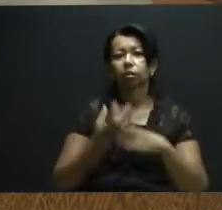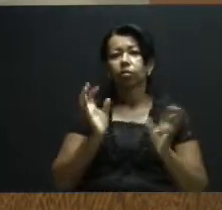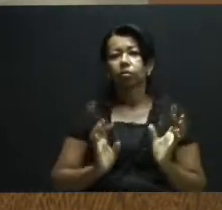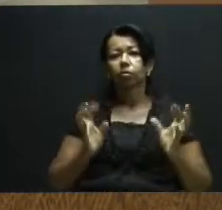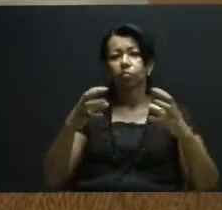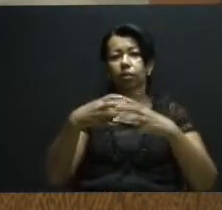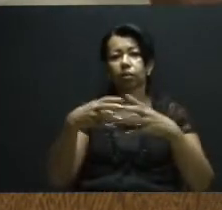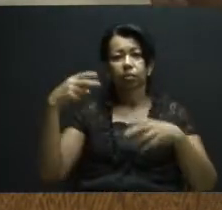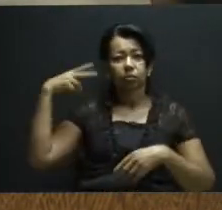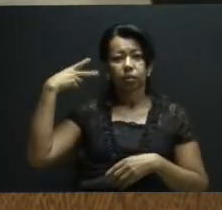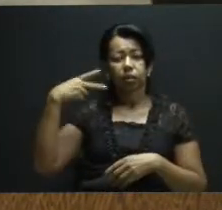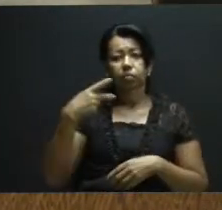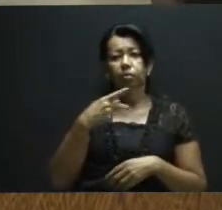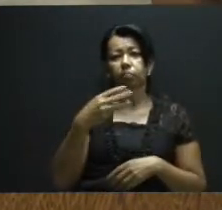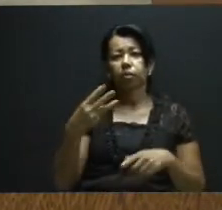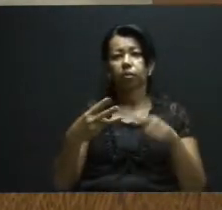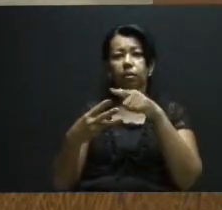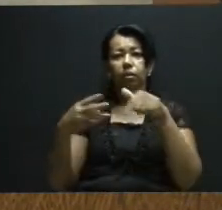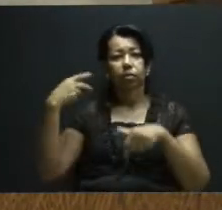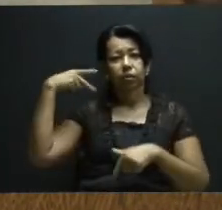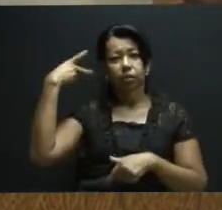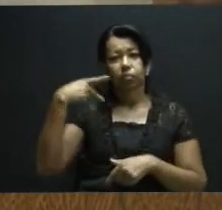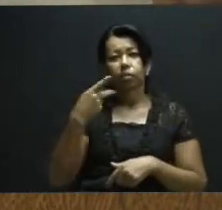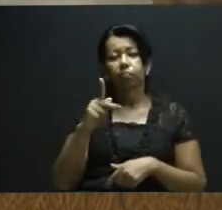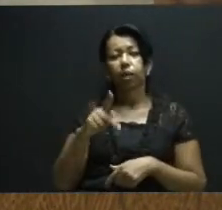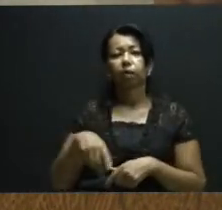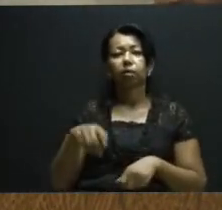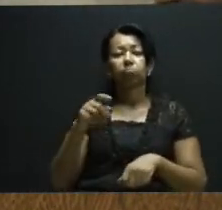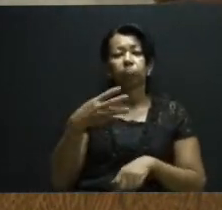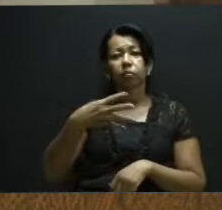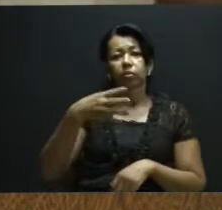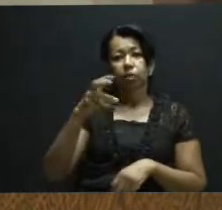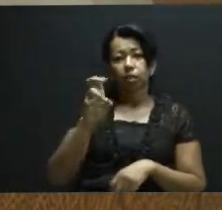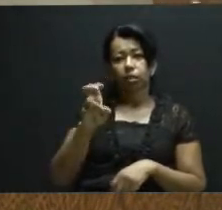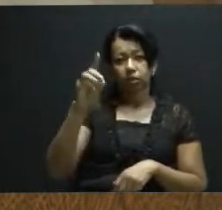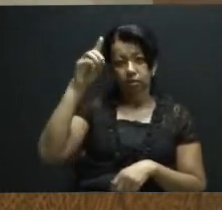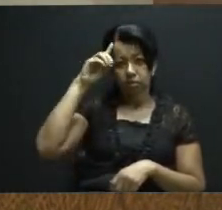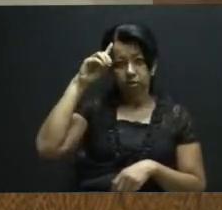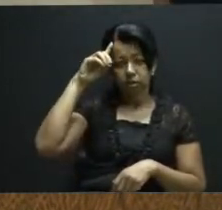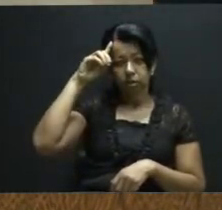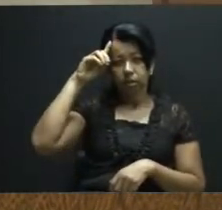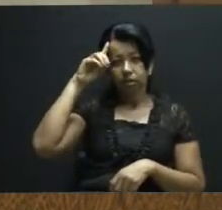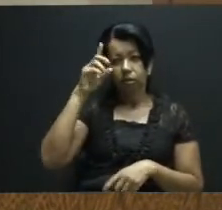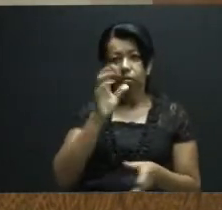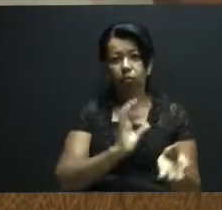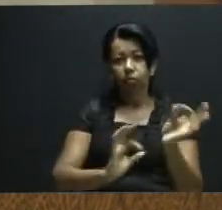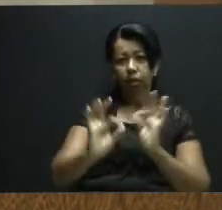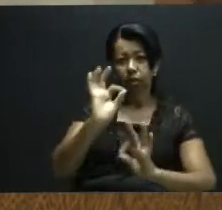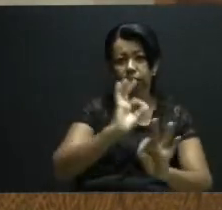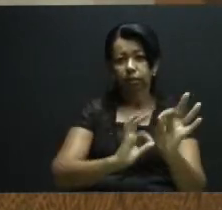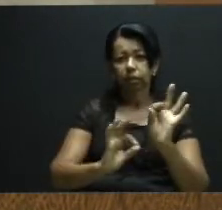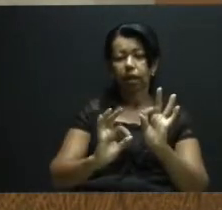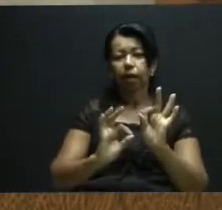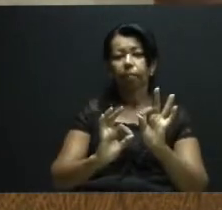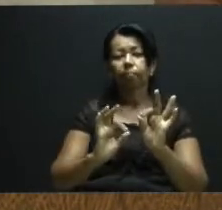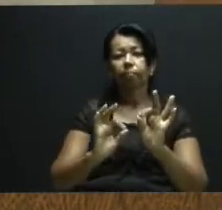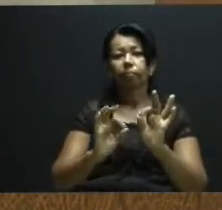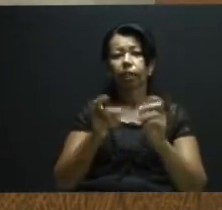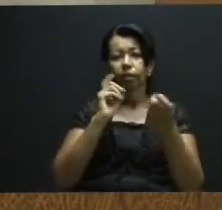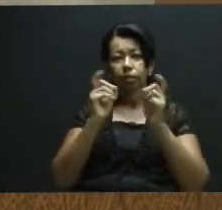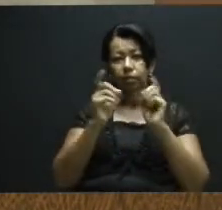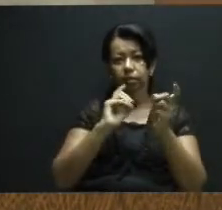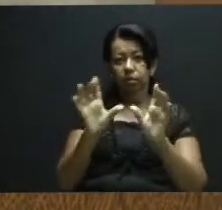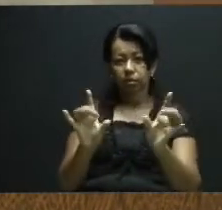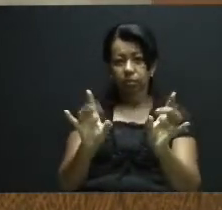composta com três vereadores para no prazo de 45 dias organizará absoleto n de